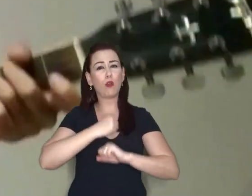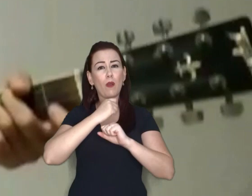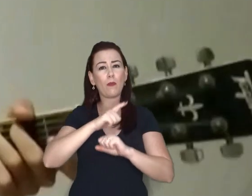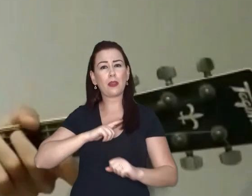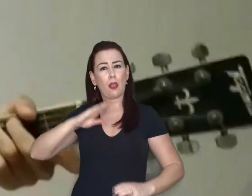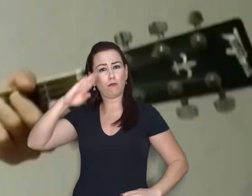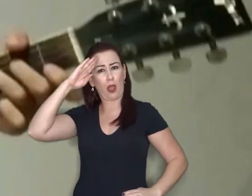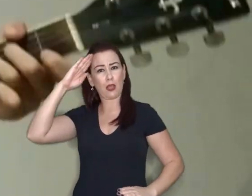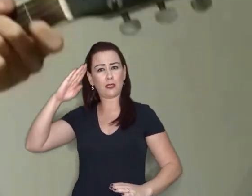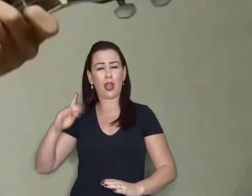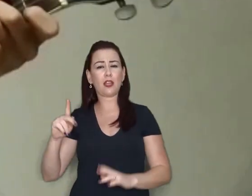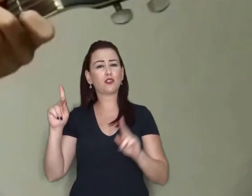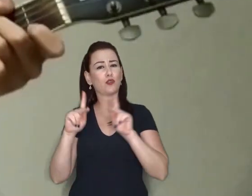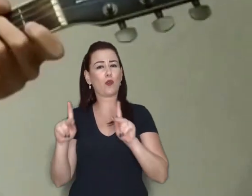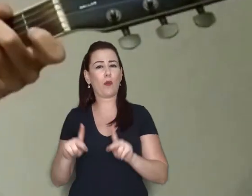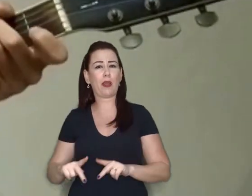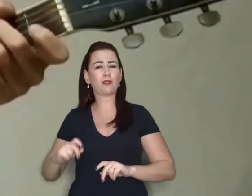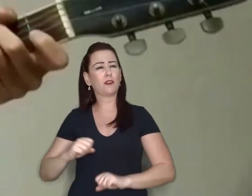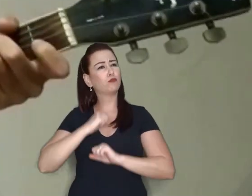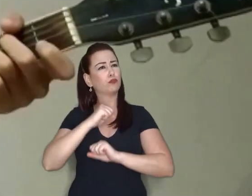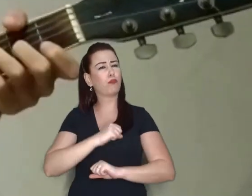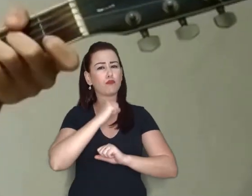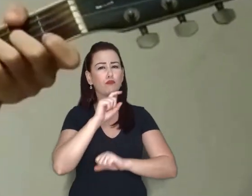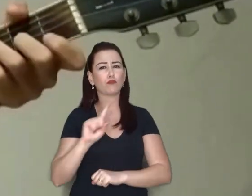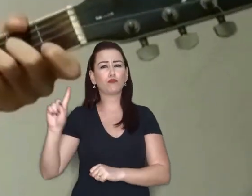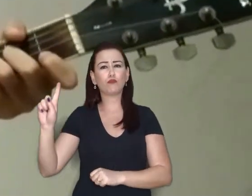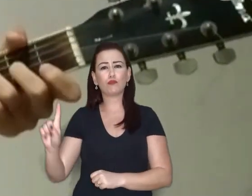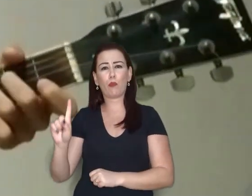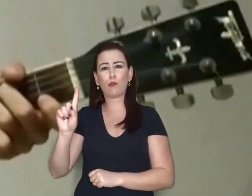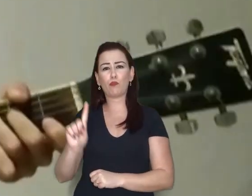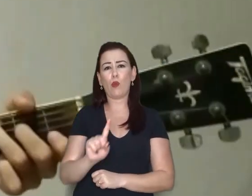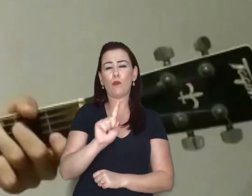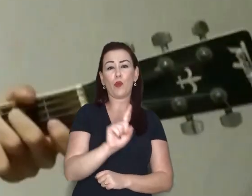exército pacificador que celebra